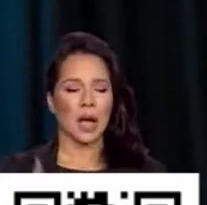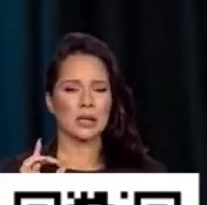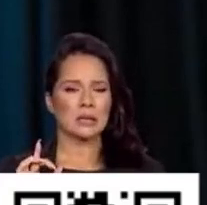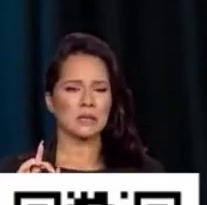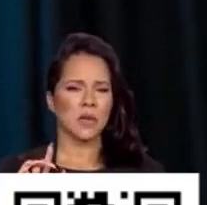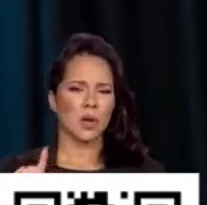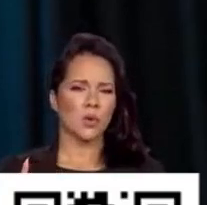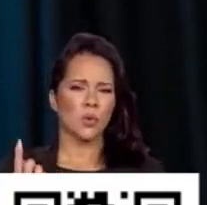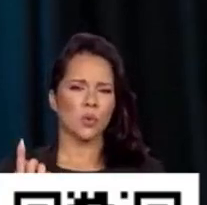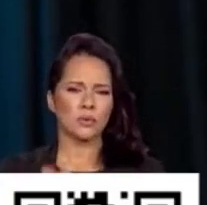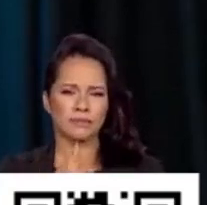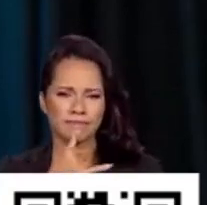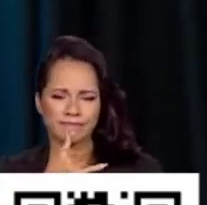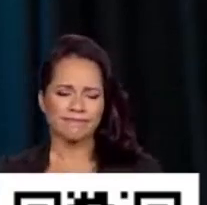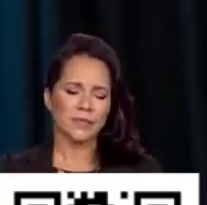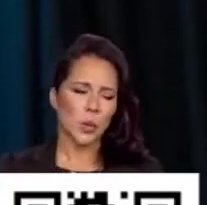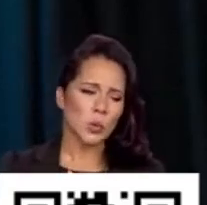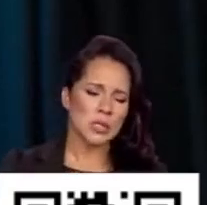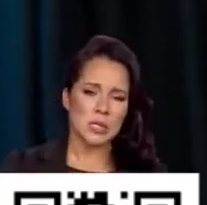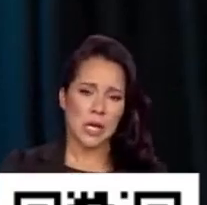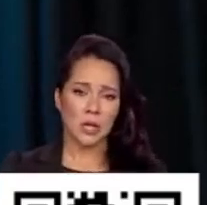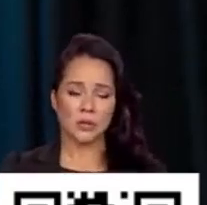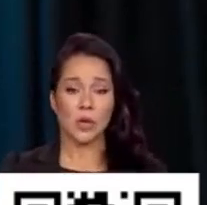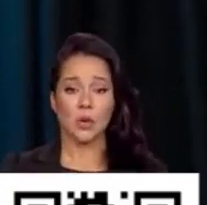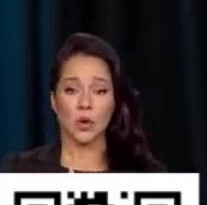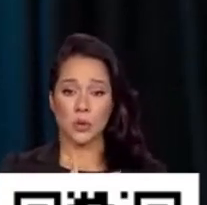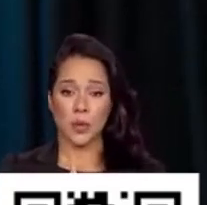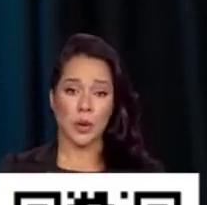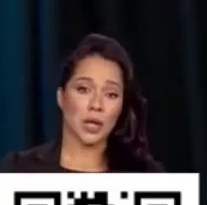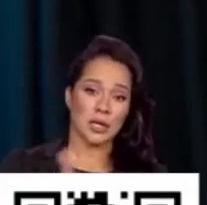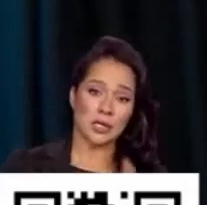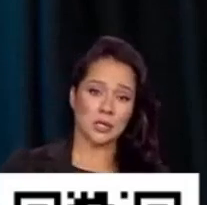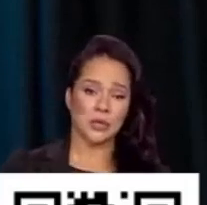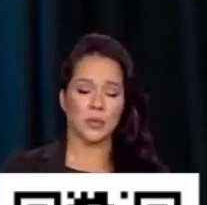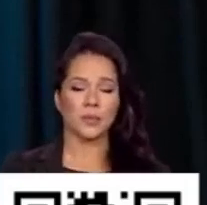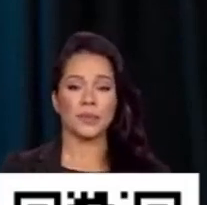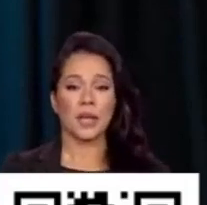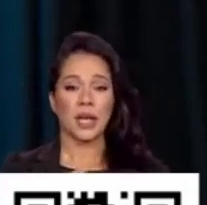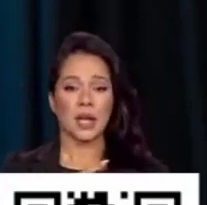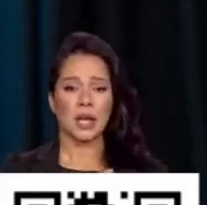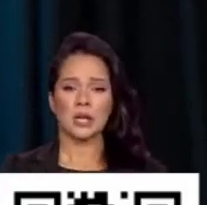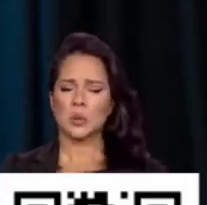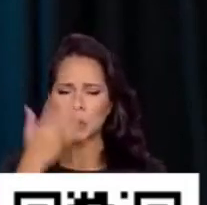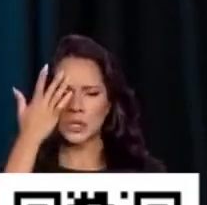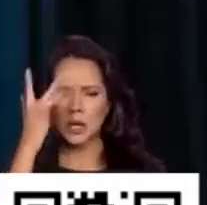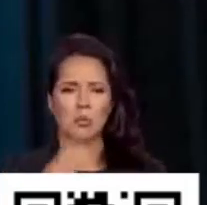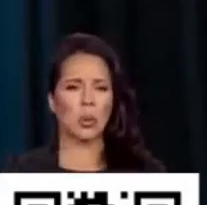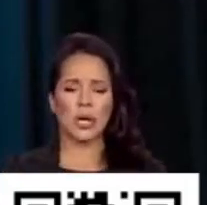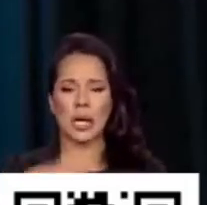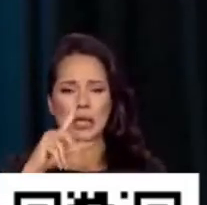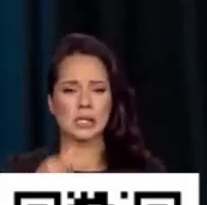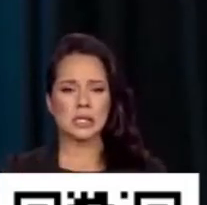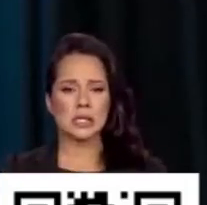Ortega é esses dois últimos só não foram para Buenos Aires porque tem medo de ser preso né maduro inclusive por